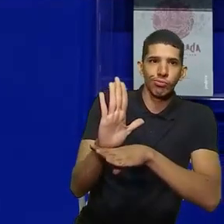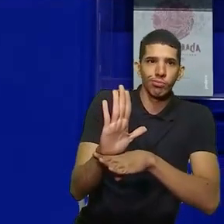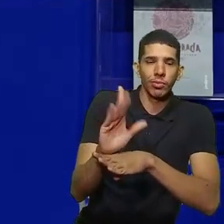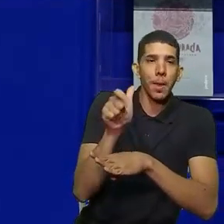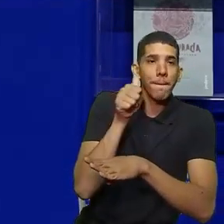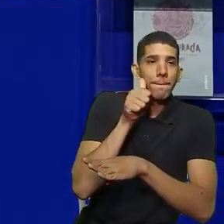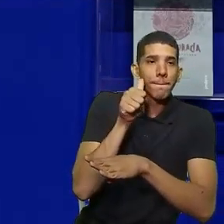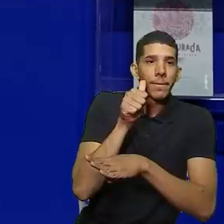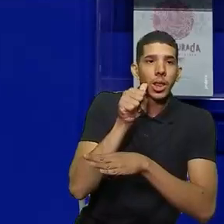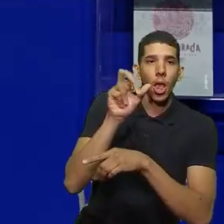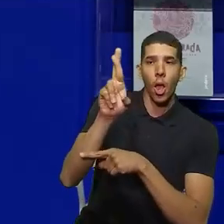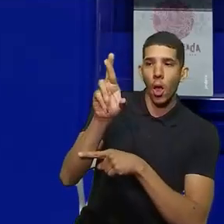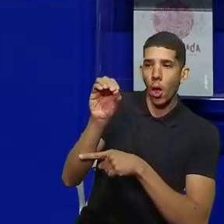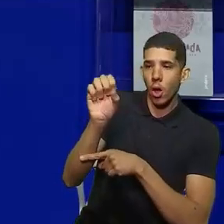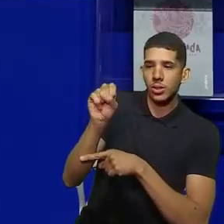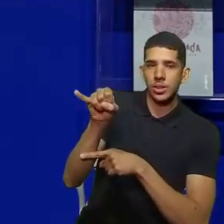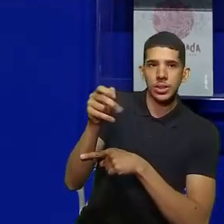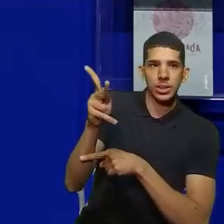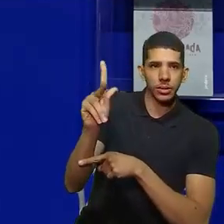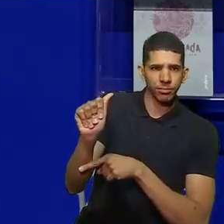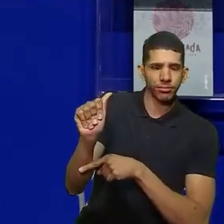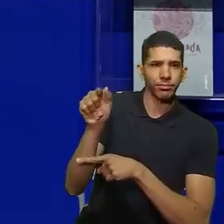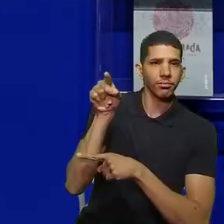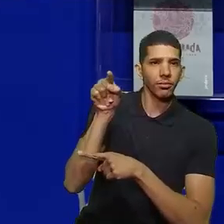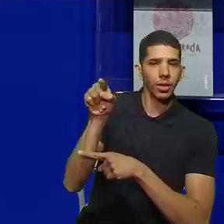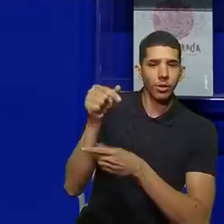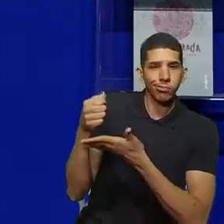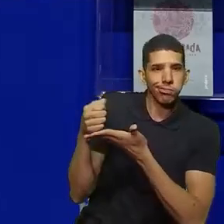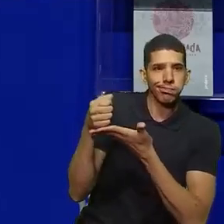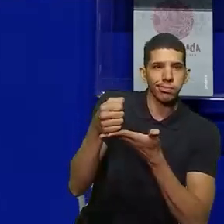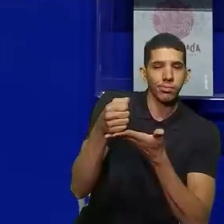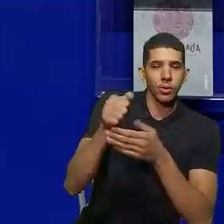metida, na hora, já falei, eu quero fazer o prefácio.